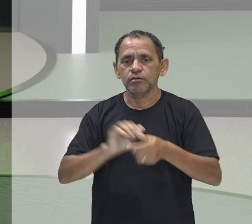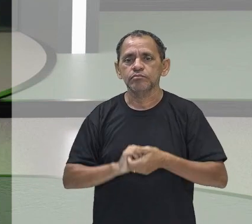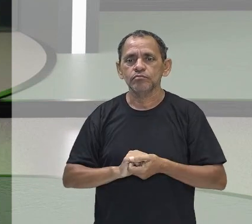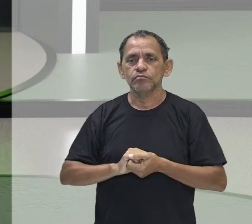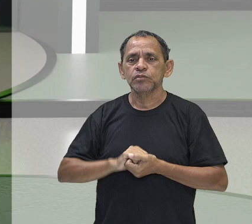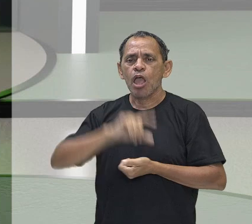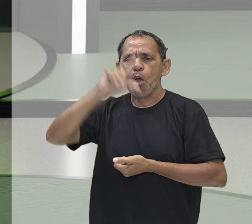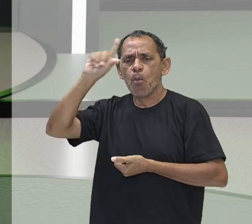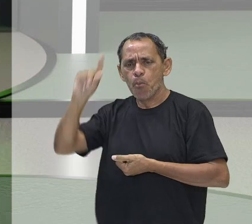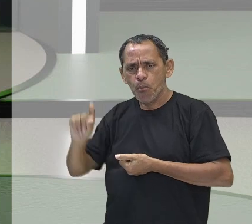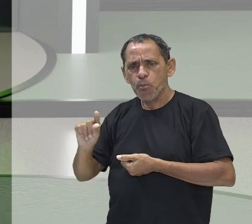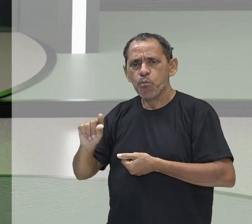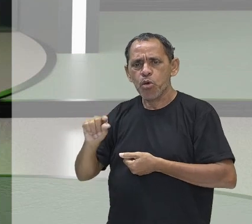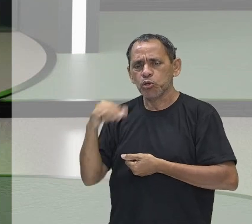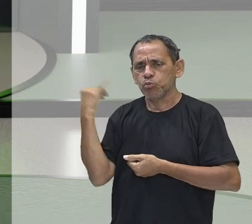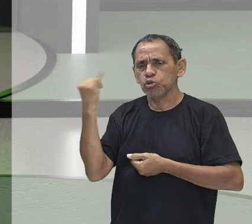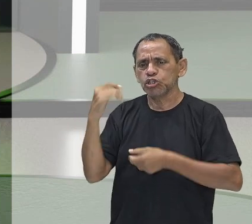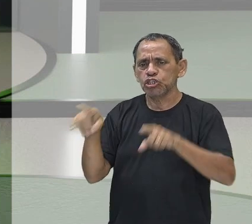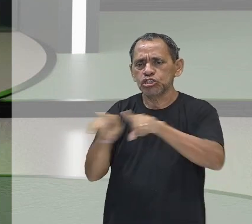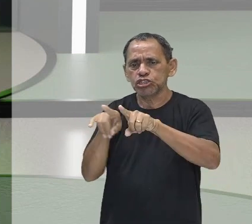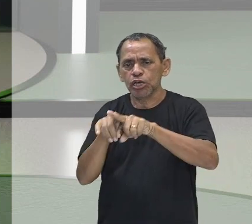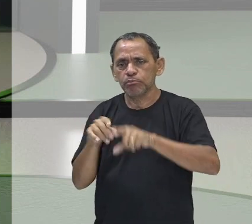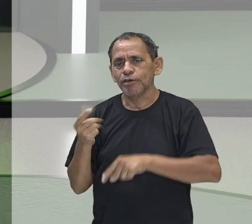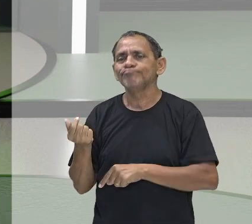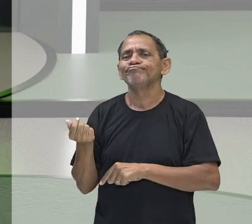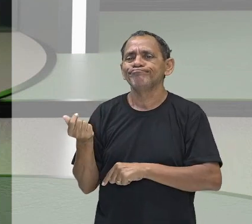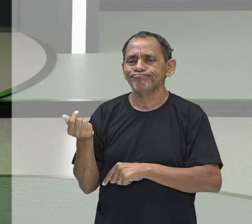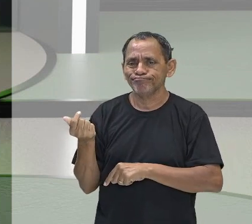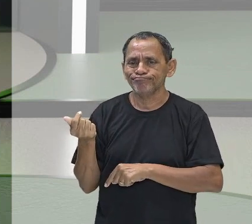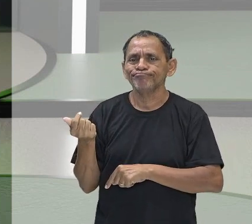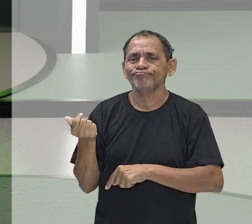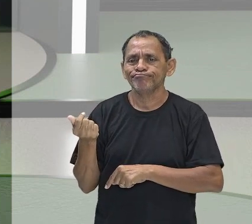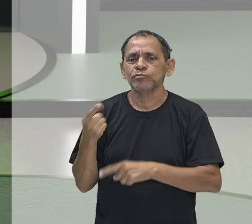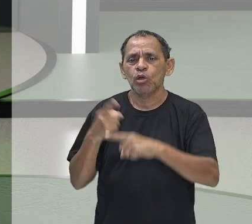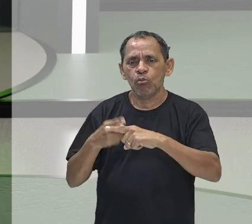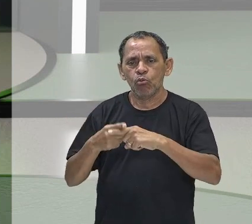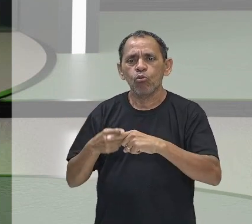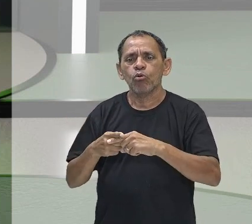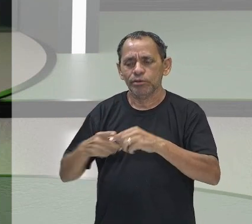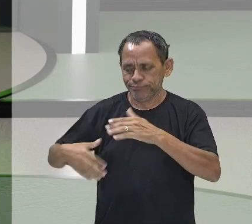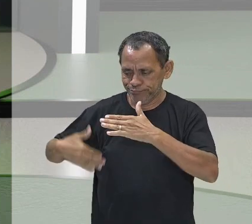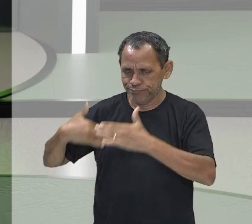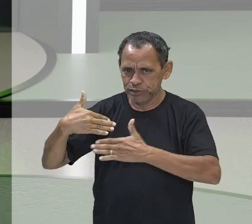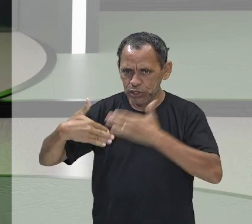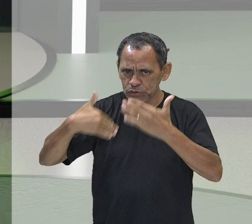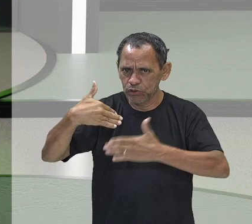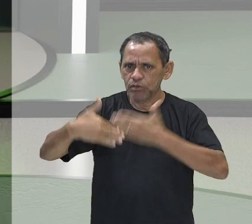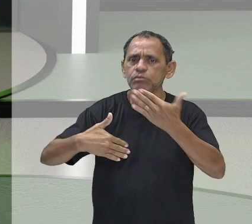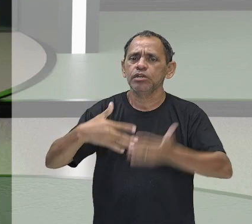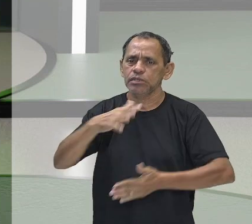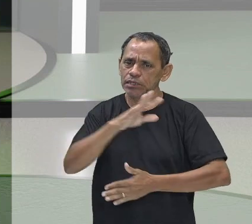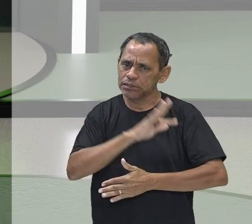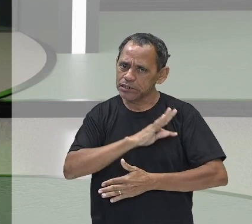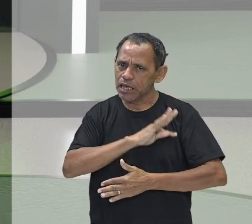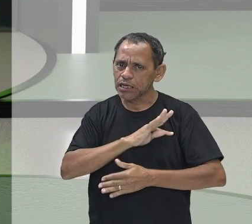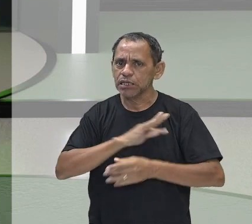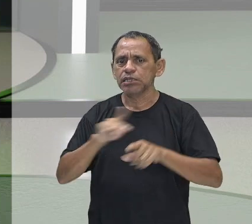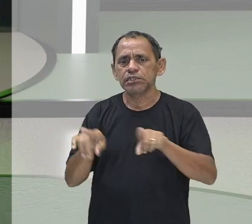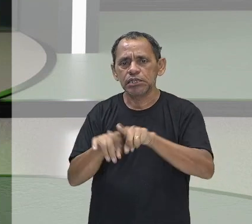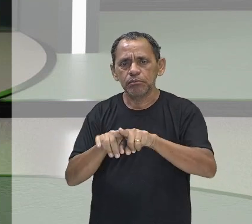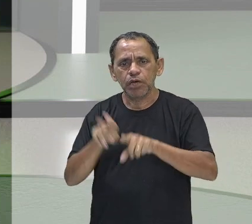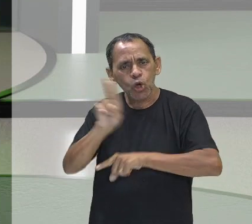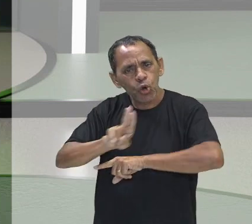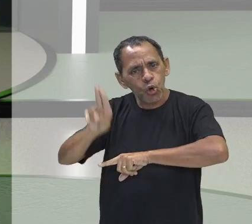custo desse tratamento, porque ele ainda está em desenvolvimento, a técnica ainda está em desenvolvimento e a aplicação da